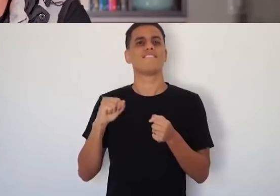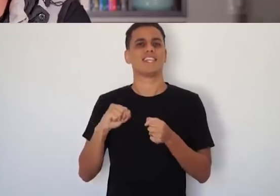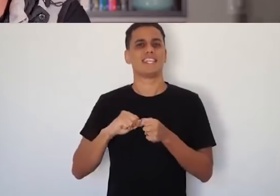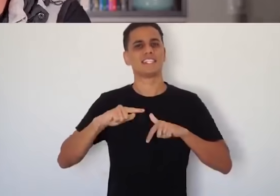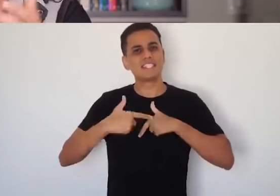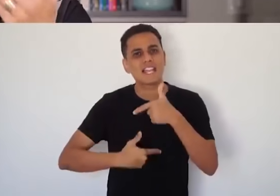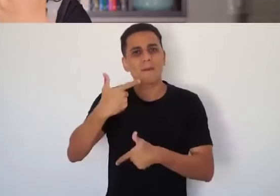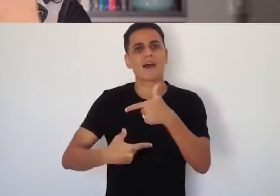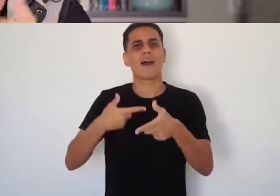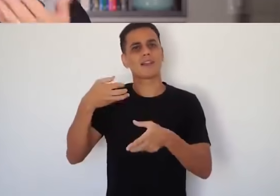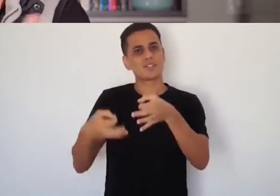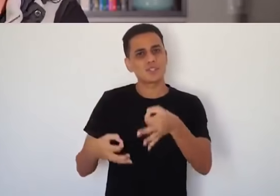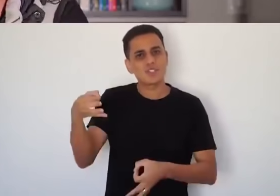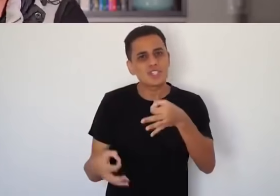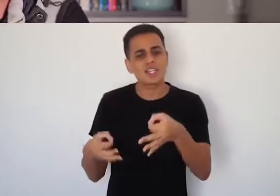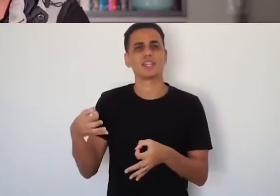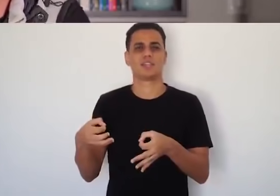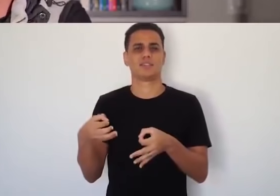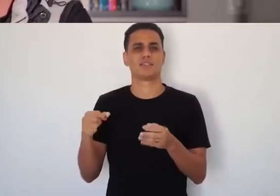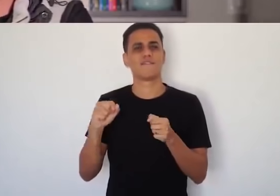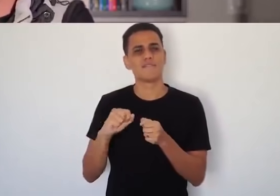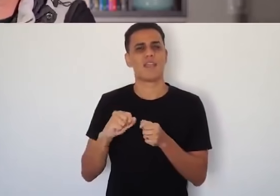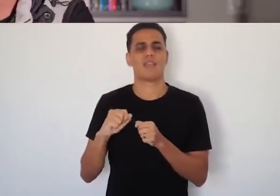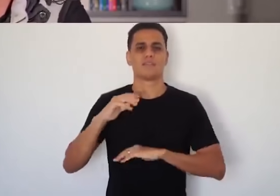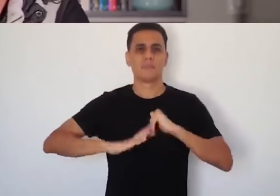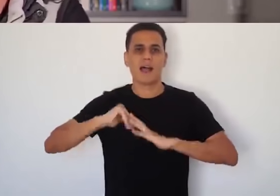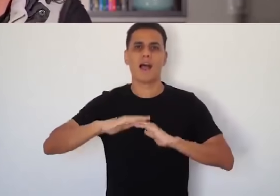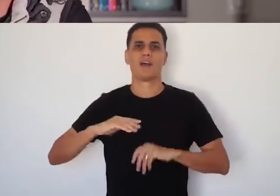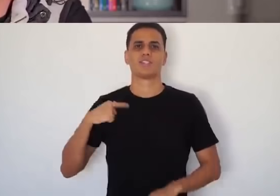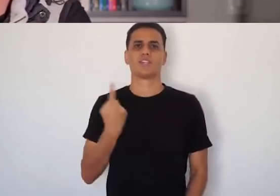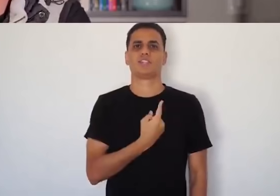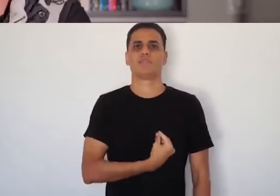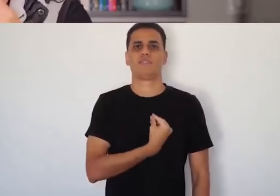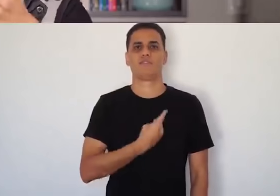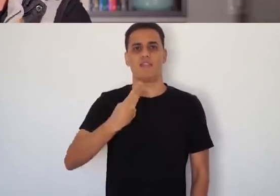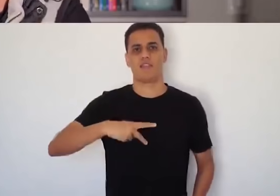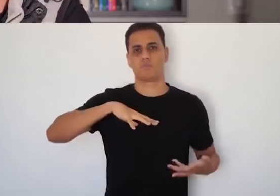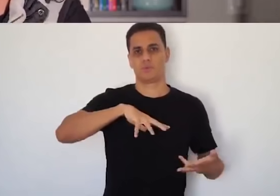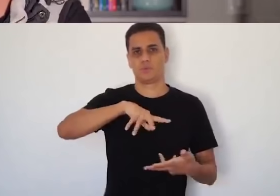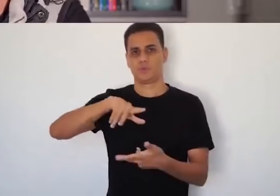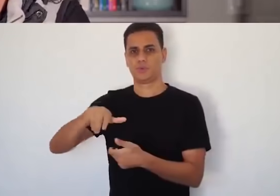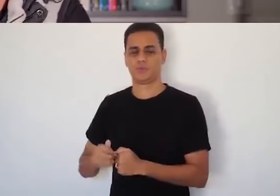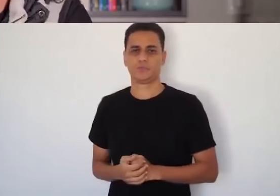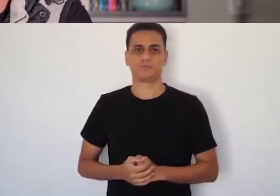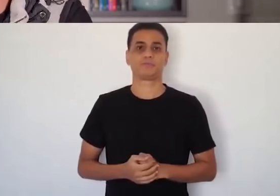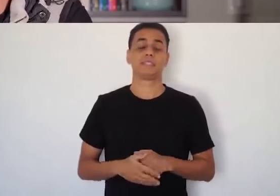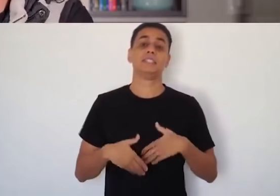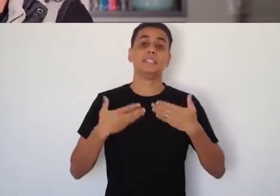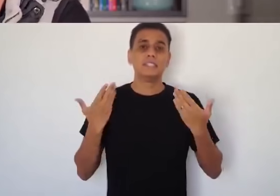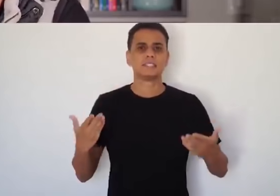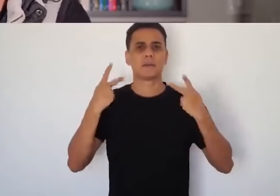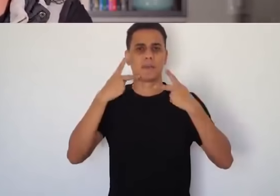eu quero que você faça uma autoanálise diante de Deus. Eu quero te convidar a realmente aprofundar